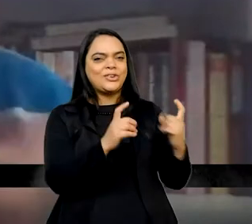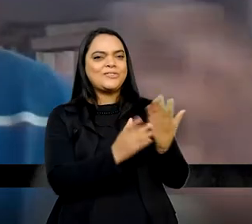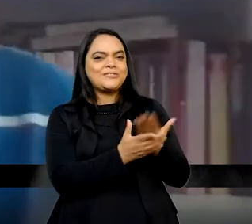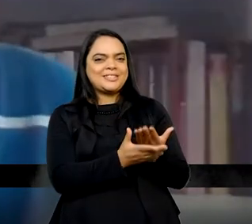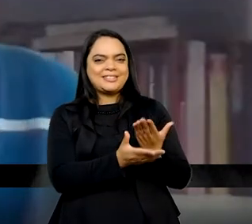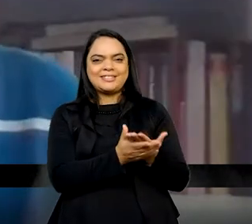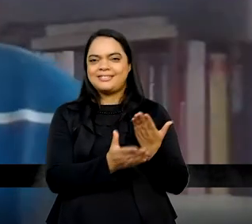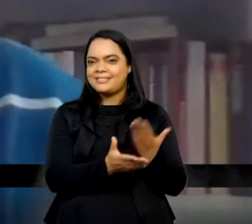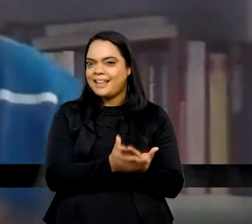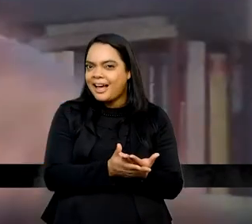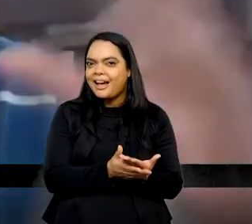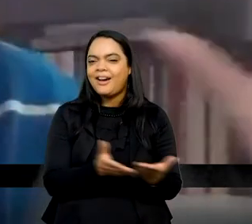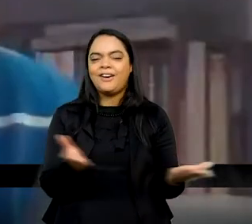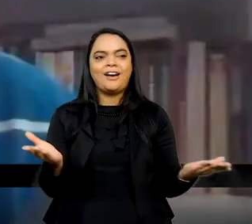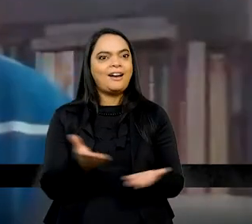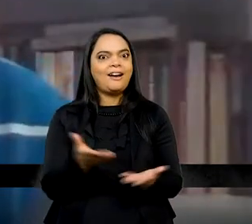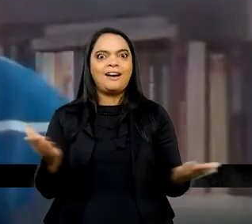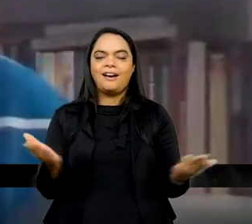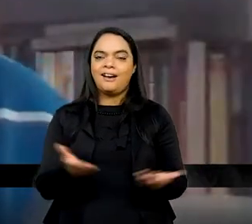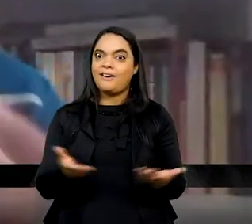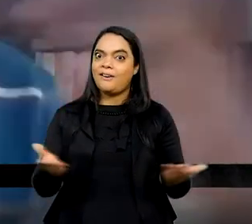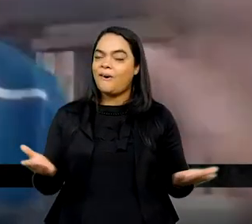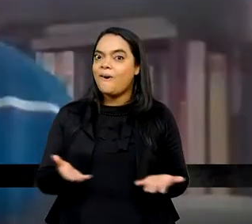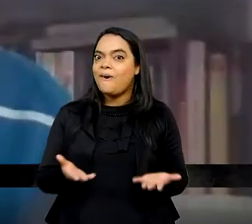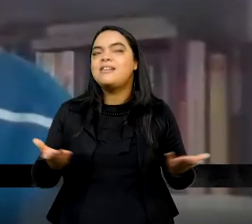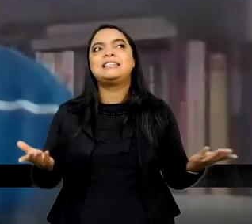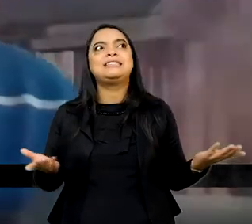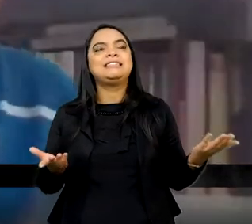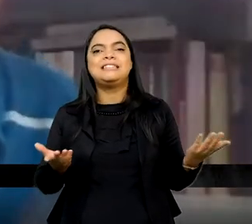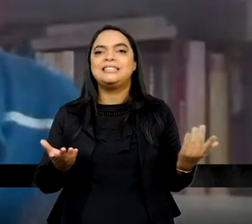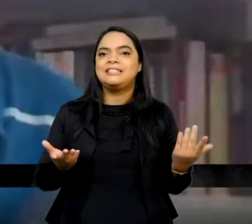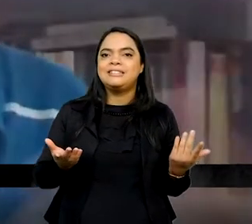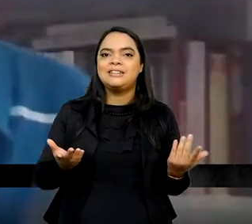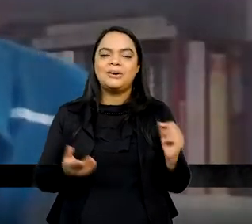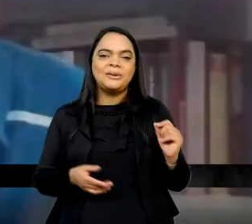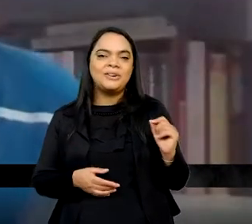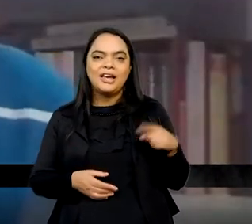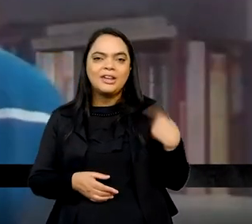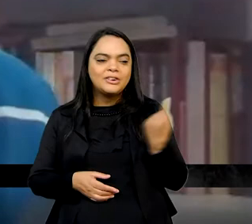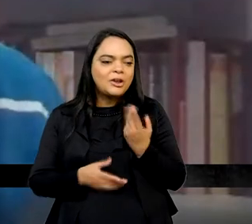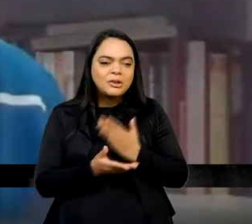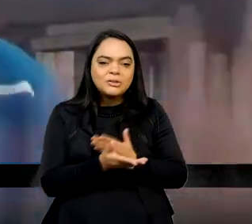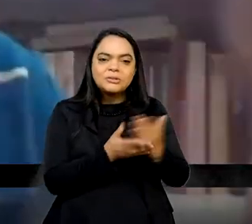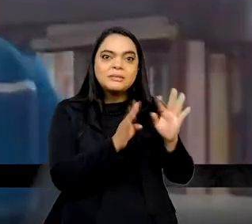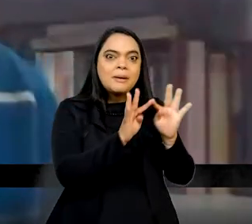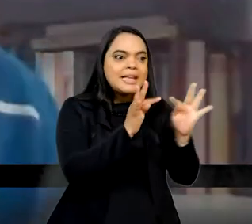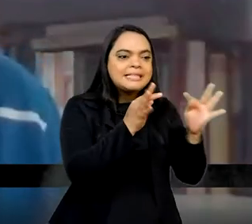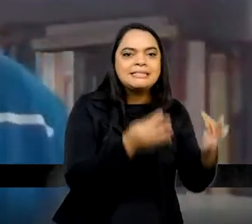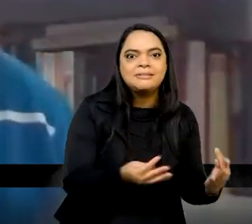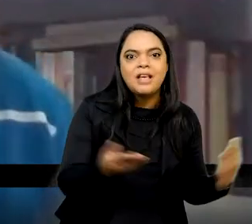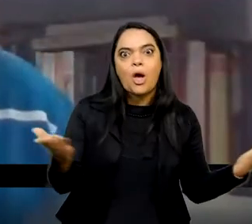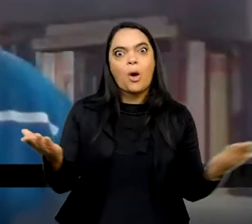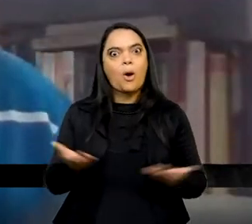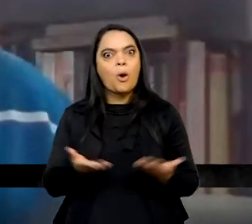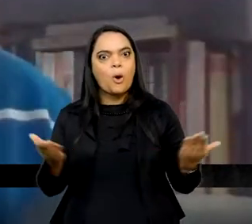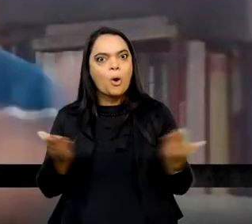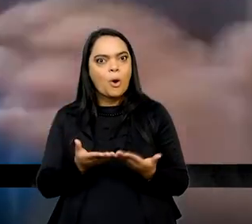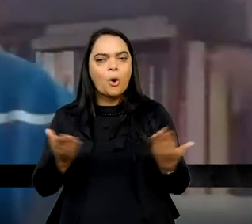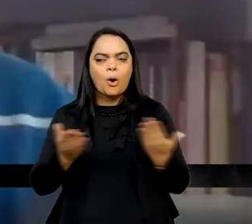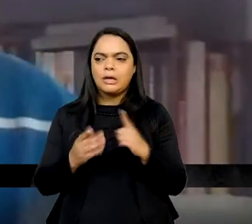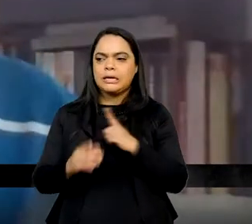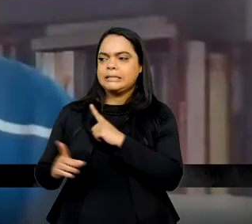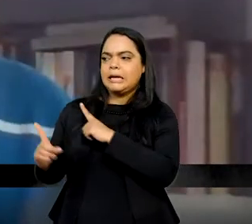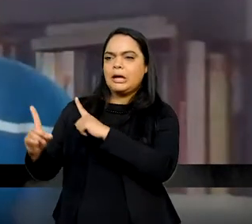nenhuma perspectiva, aquela coisa bem, né, bem juvenil, bem assim, e hoje ela é fotografada,